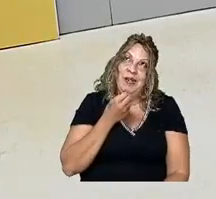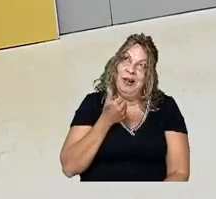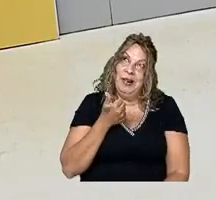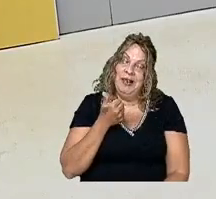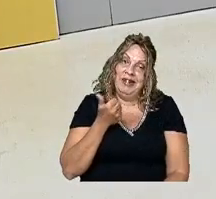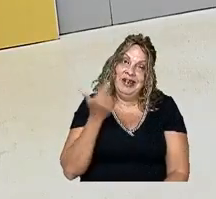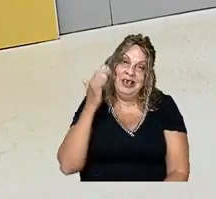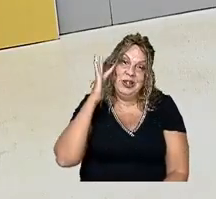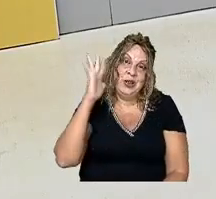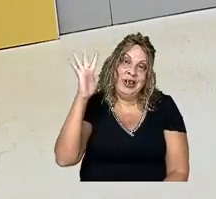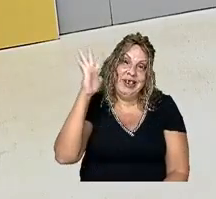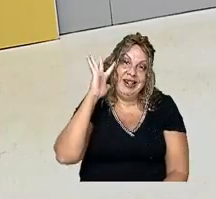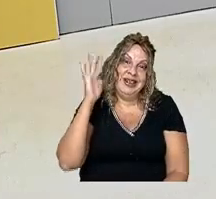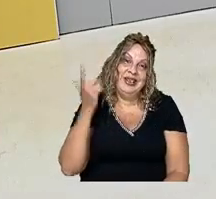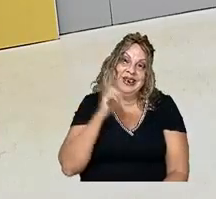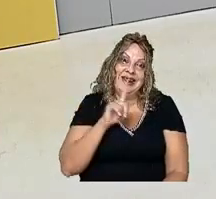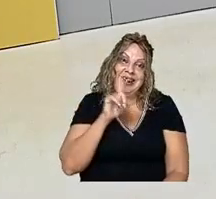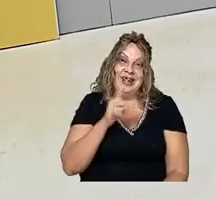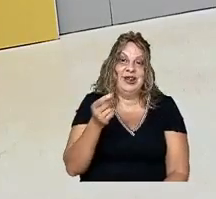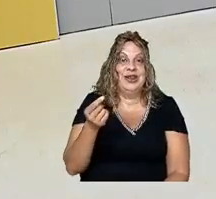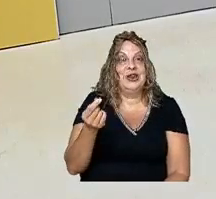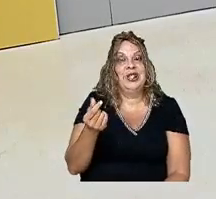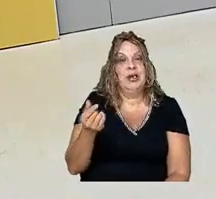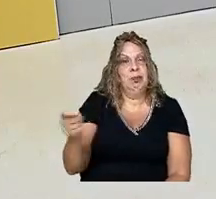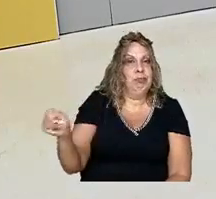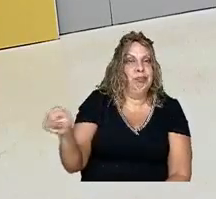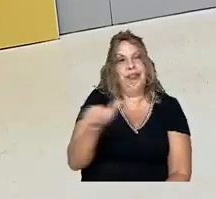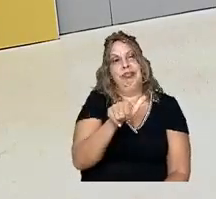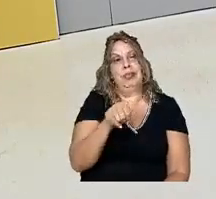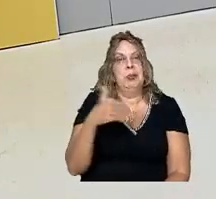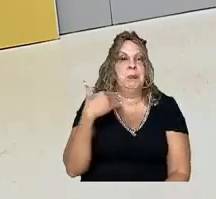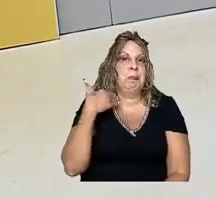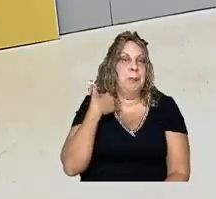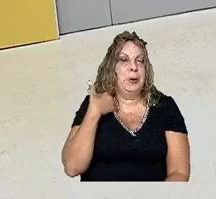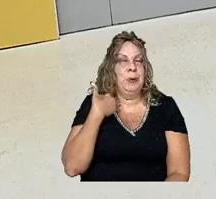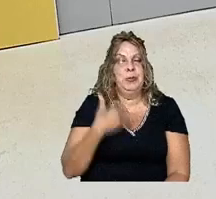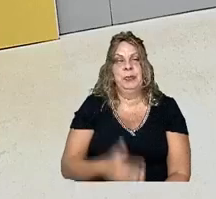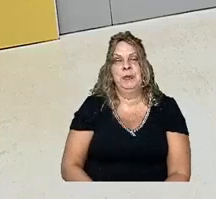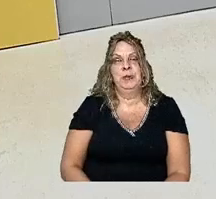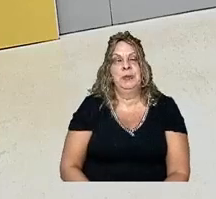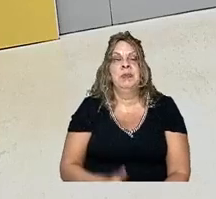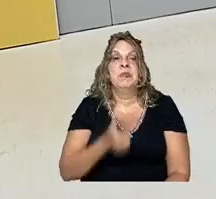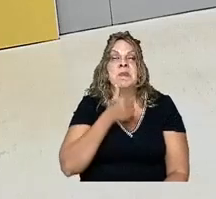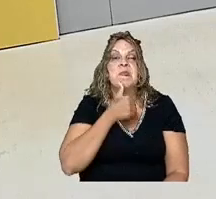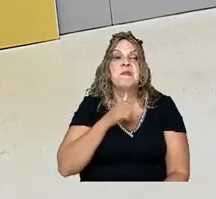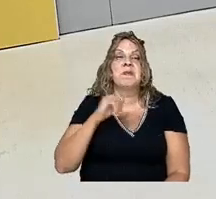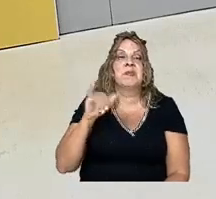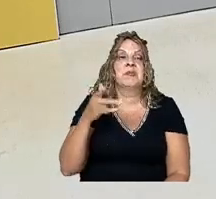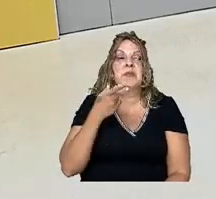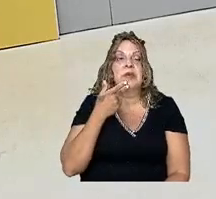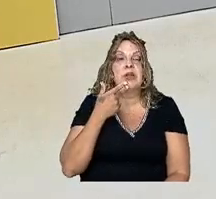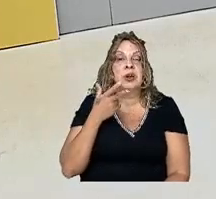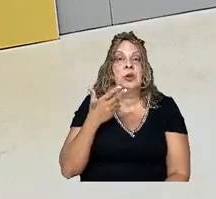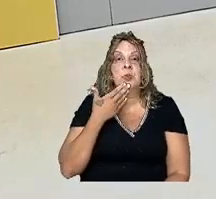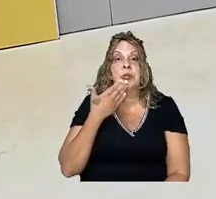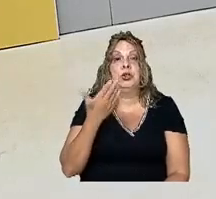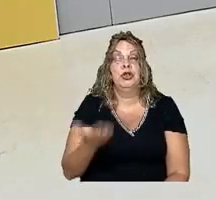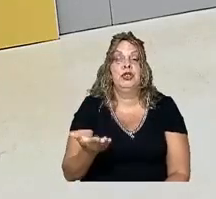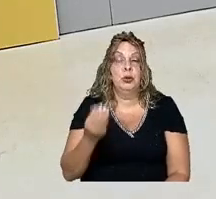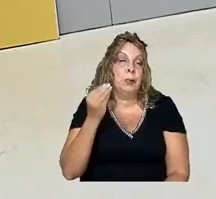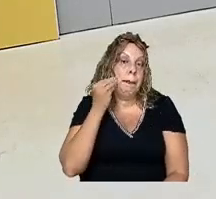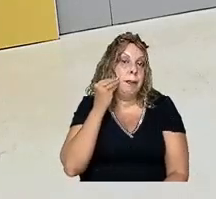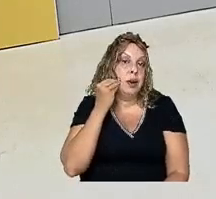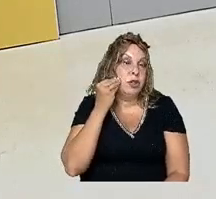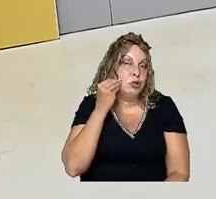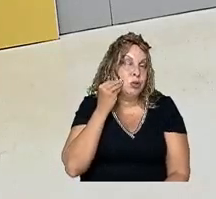em casa, ó. A Giovana Santos, manda um beijo pra minha avó, Jaque, pra minha tia Jainara, somos de